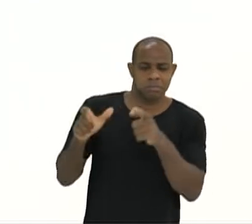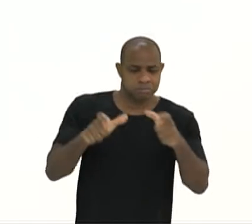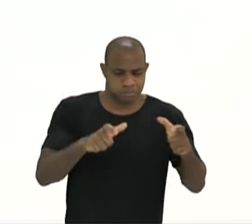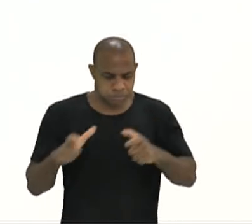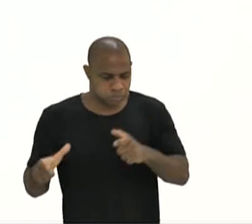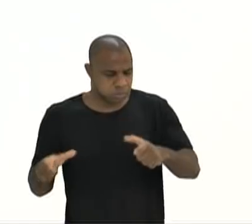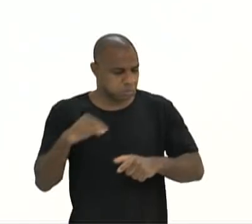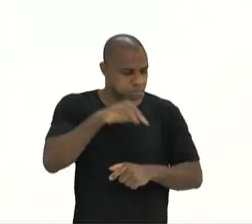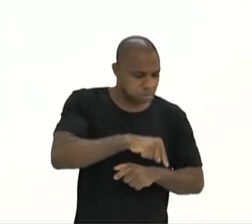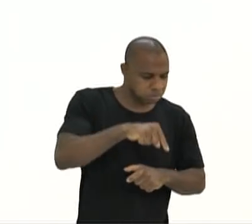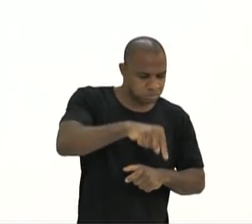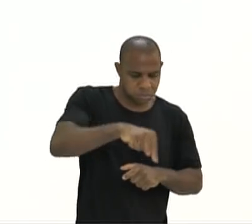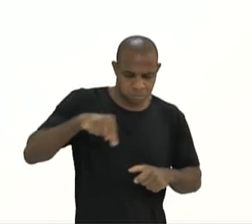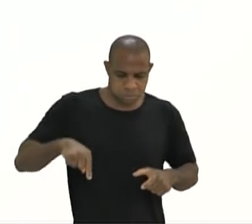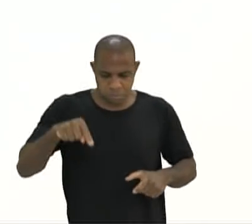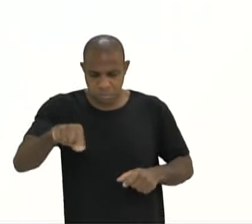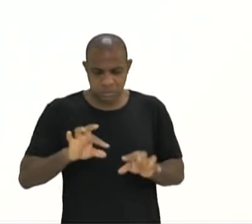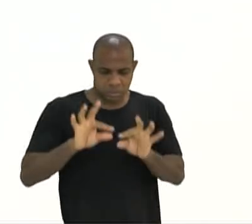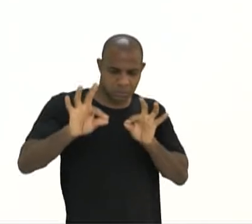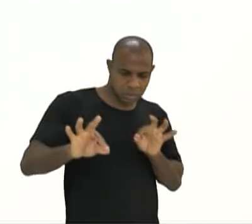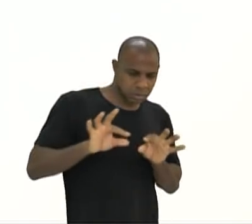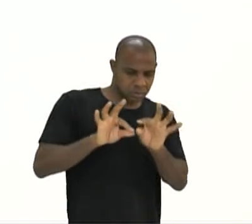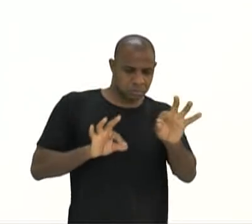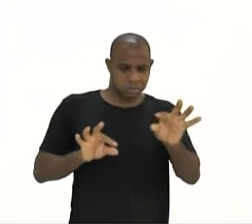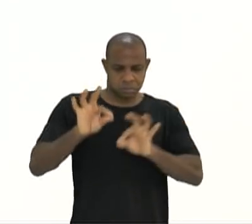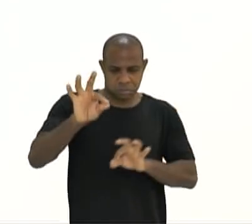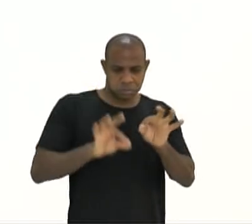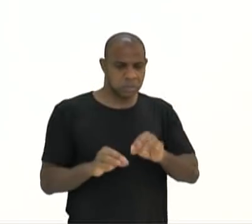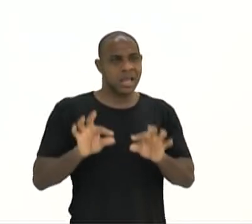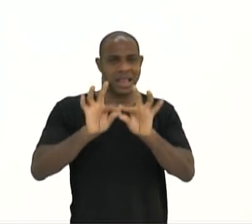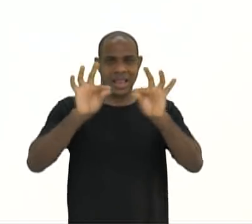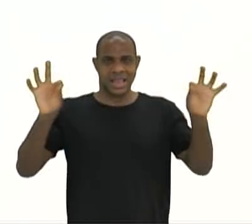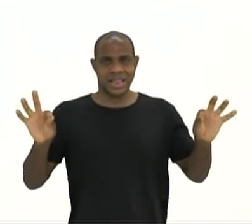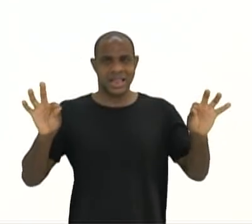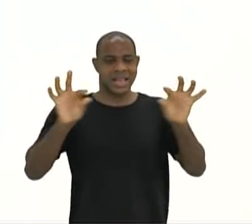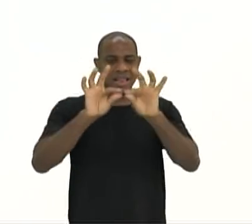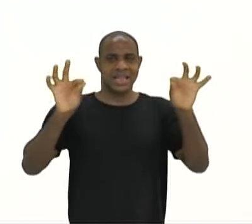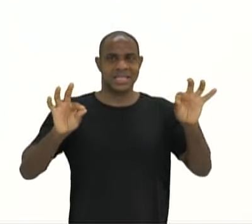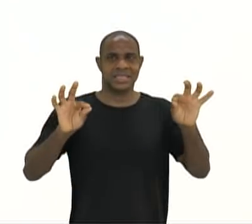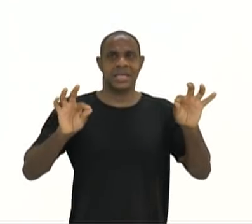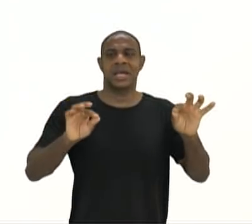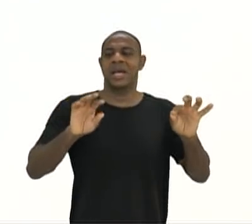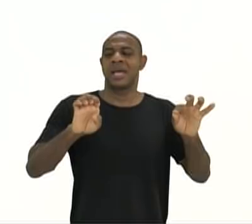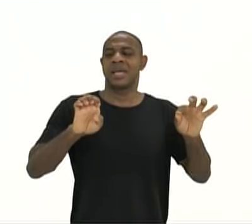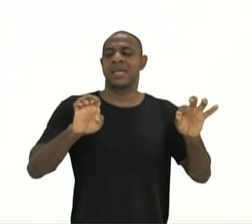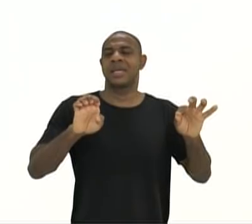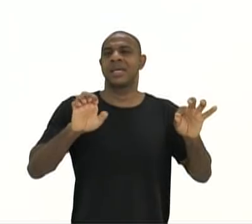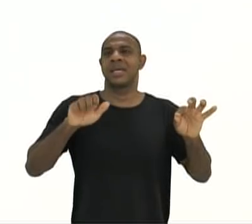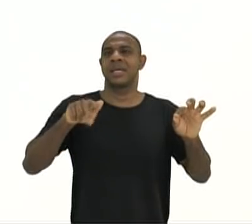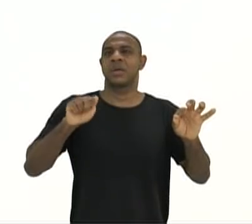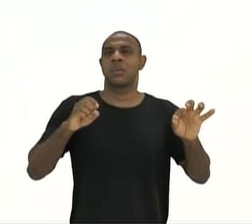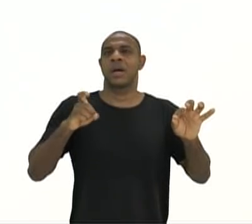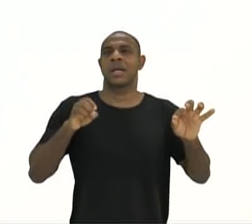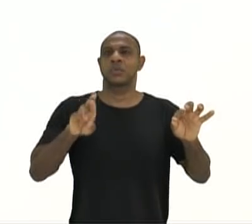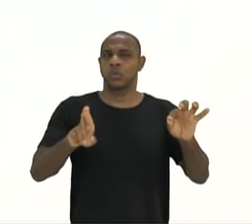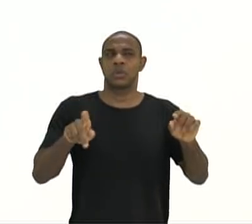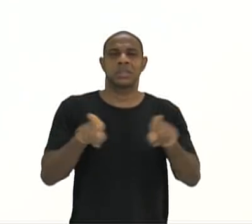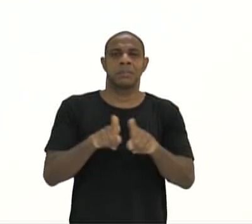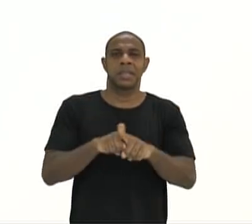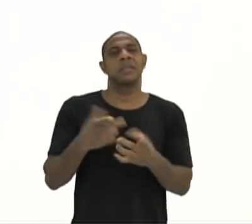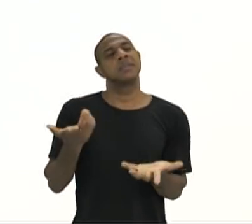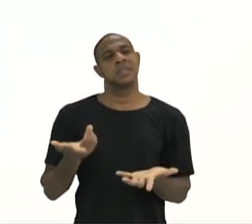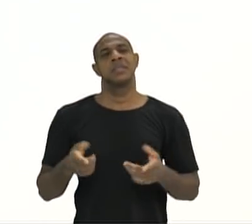ele está a uma determinada distância da linha do Equador, que é o que nós chamamos latitude, medida em graus, por conta do formato que